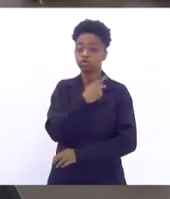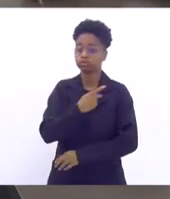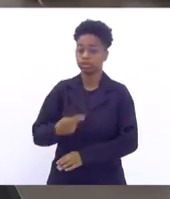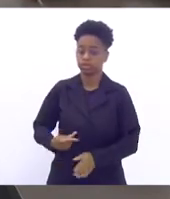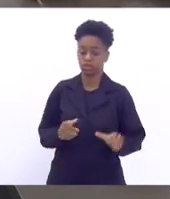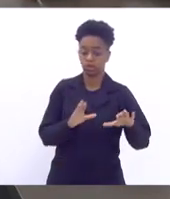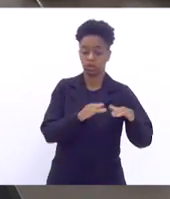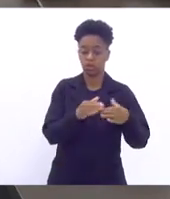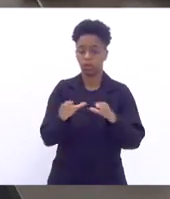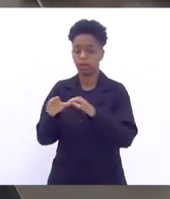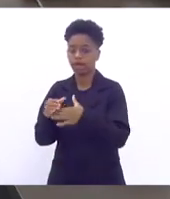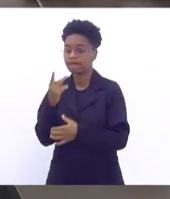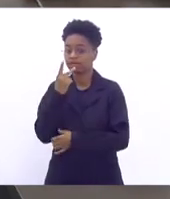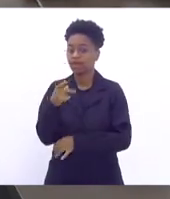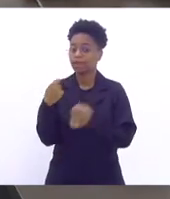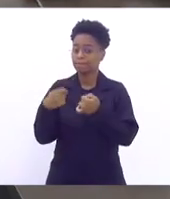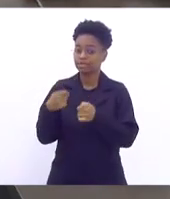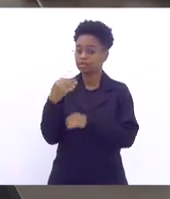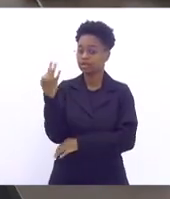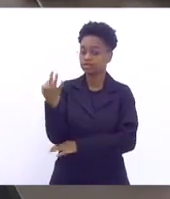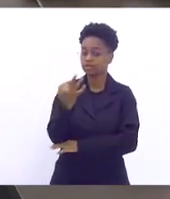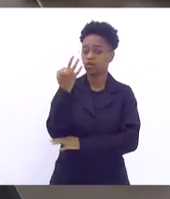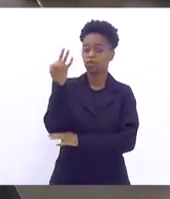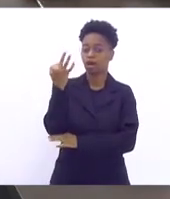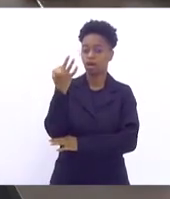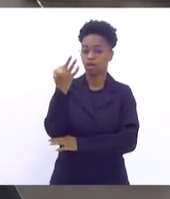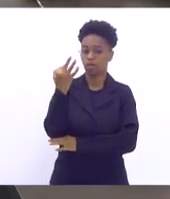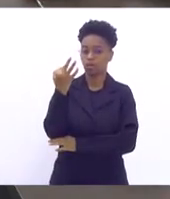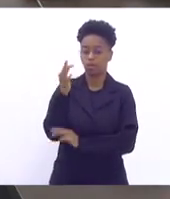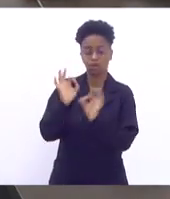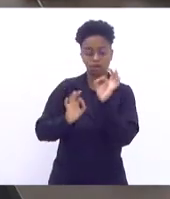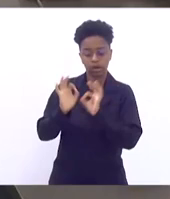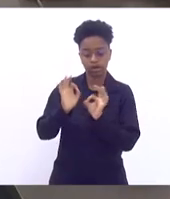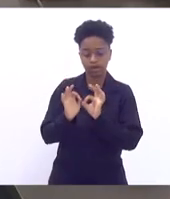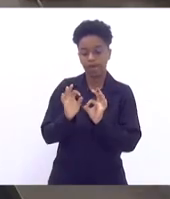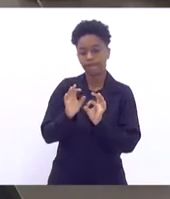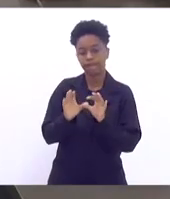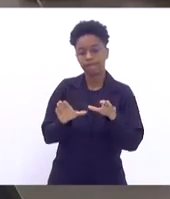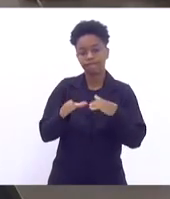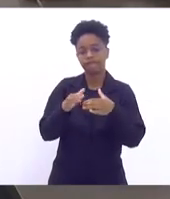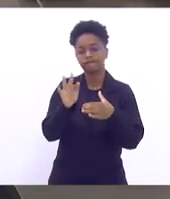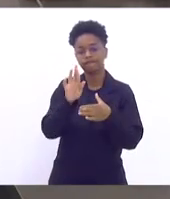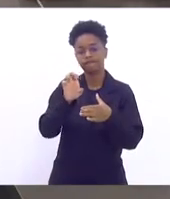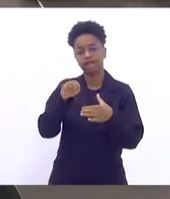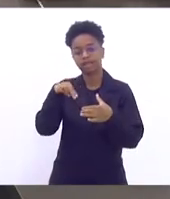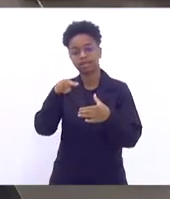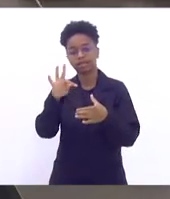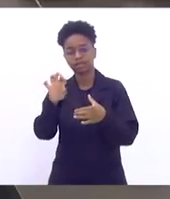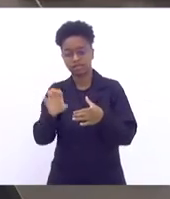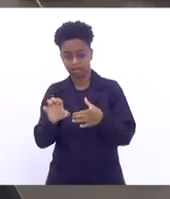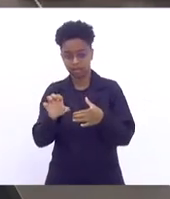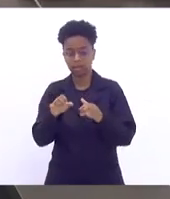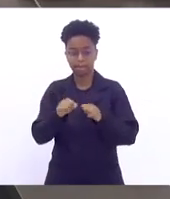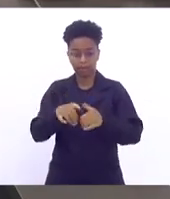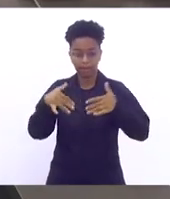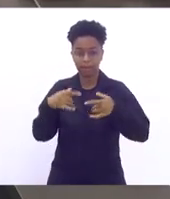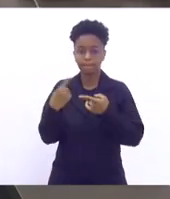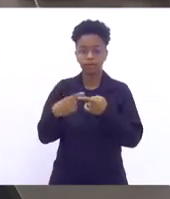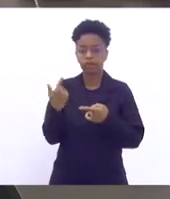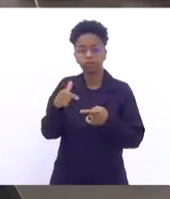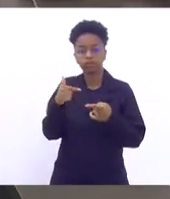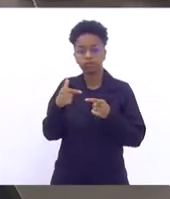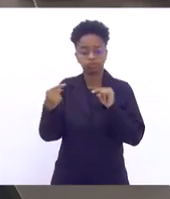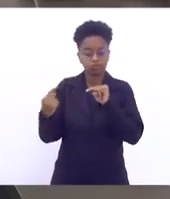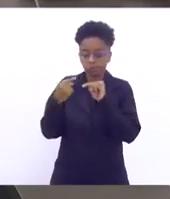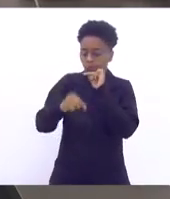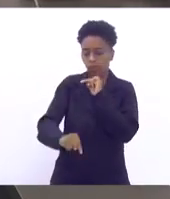relatando a formalização de frente que em teoria elas elas não atendiam nem o pressuposto